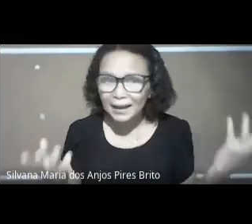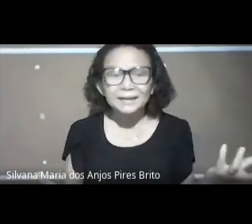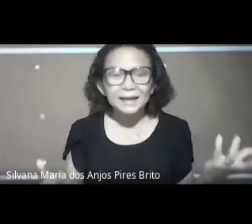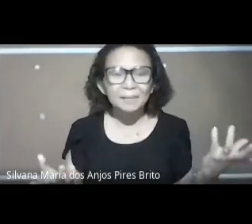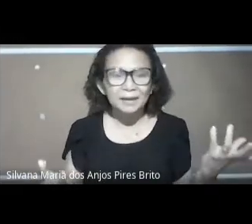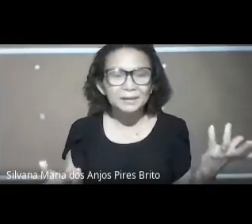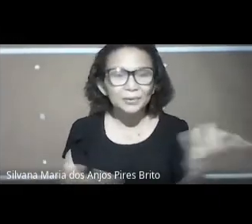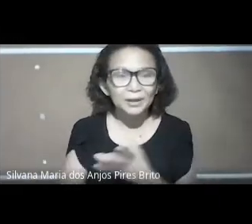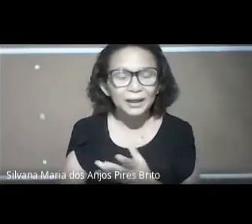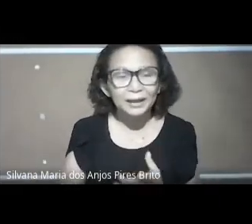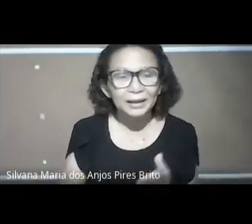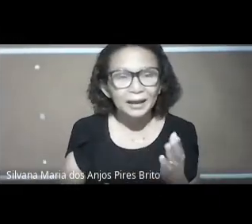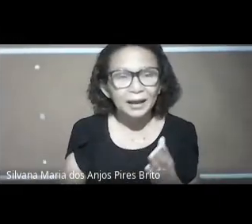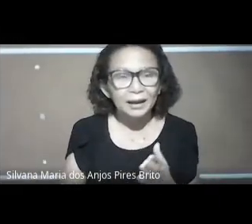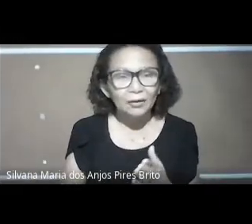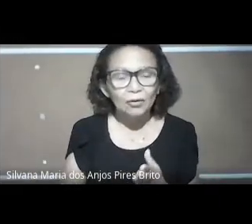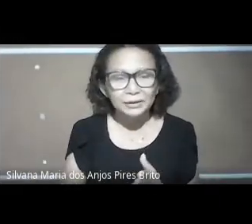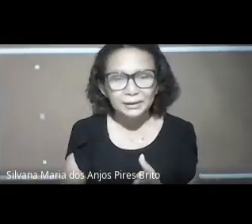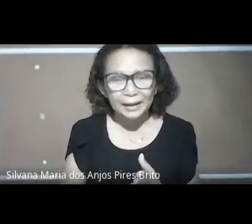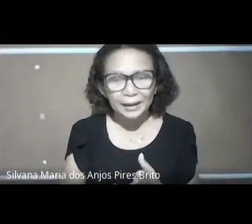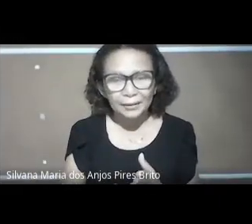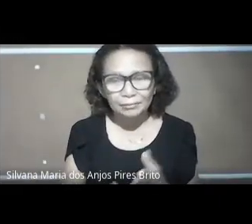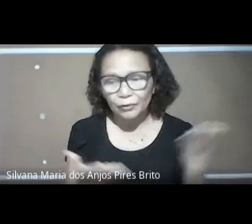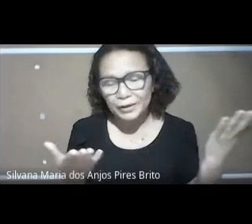conversar e ligar as câmeras, porque